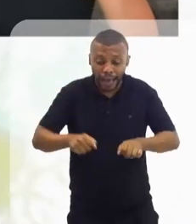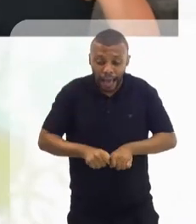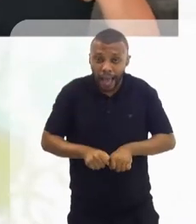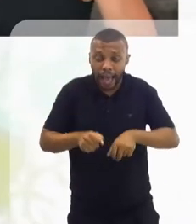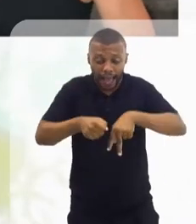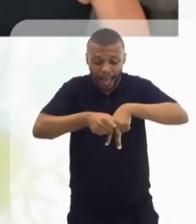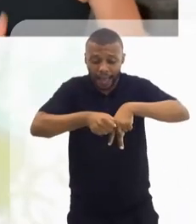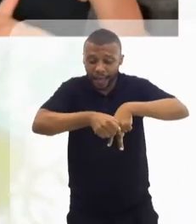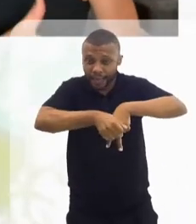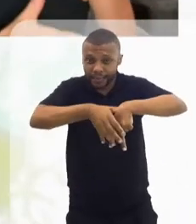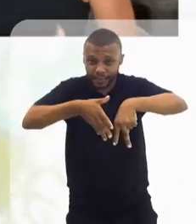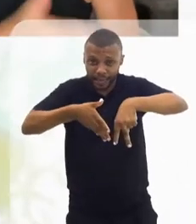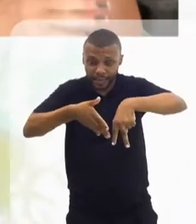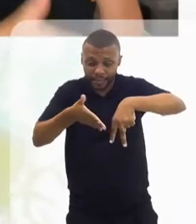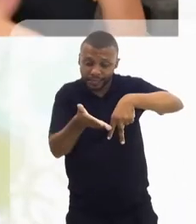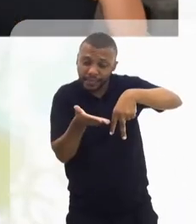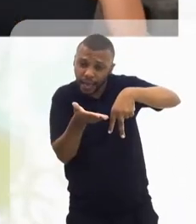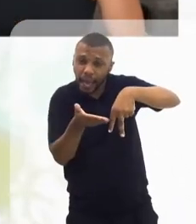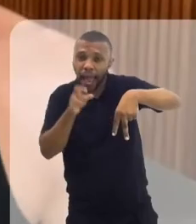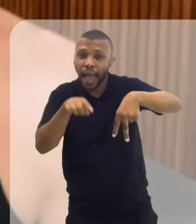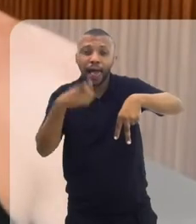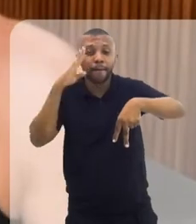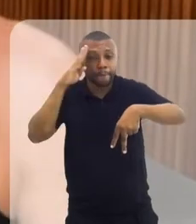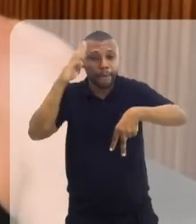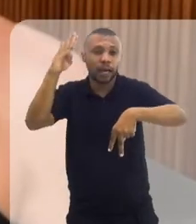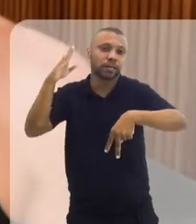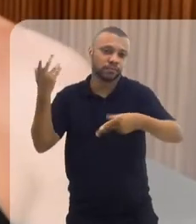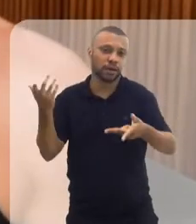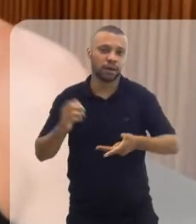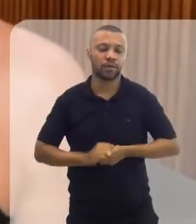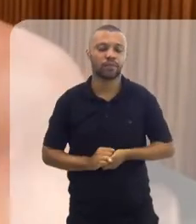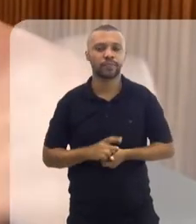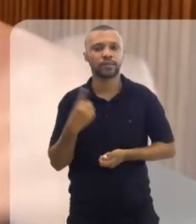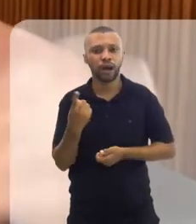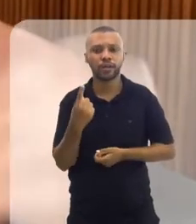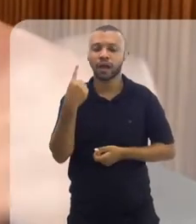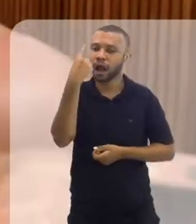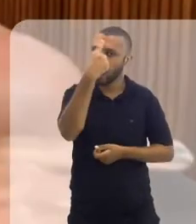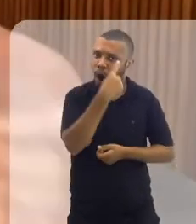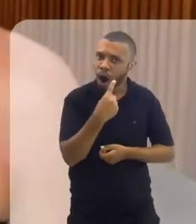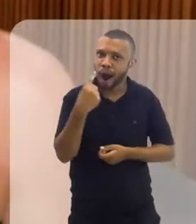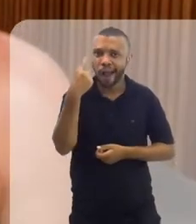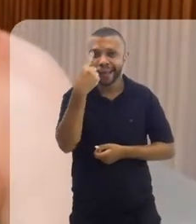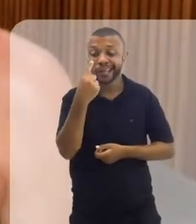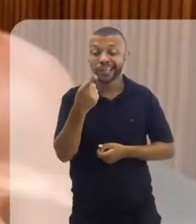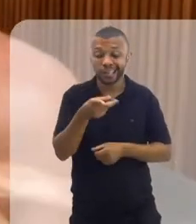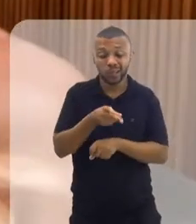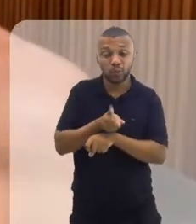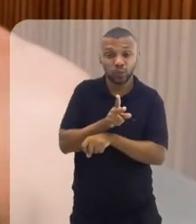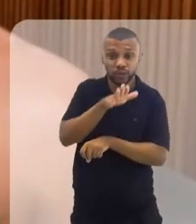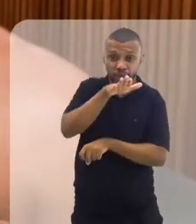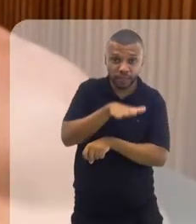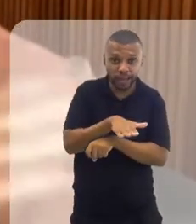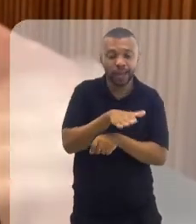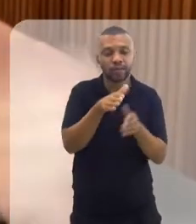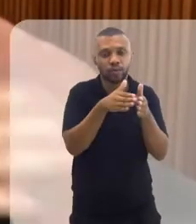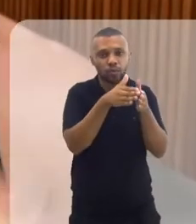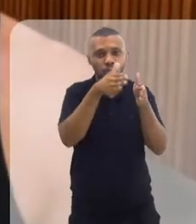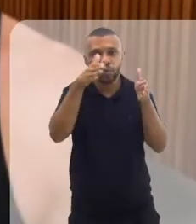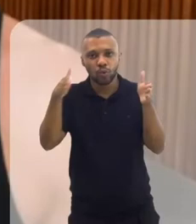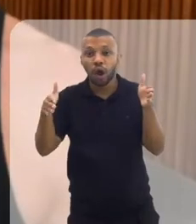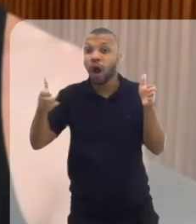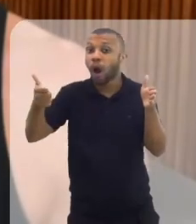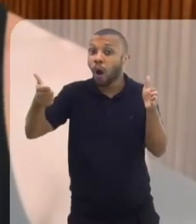importante. Inclusive, nós entrávamos de hora em hora, eram pílulas onde a gente entra. A primeira inserção era às 2 horas,